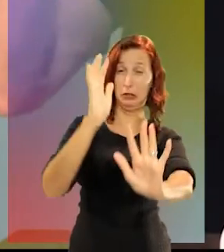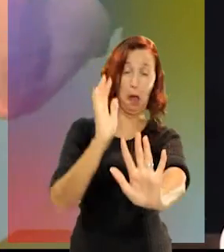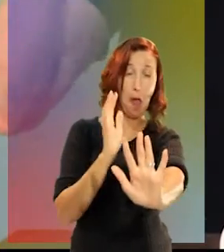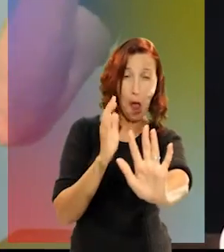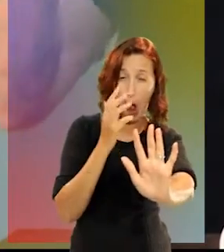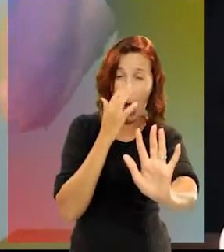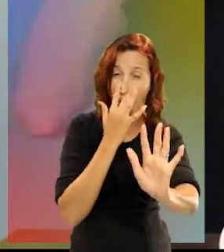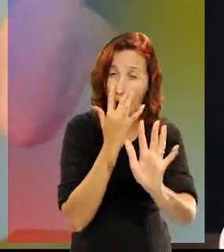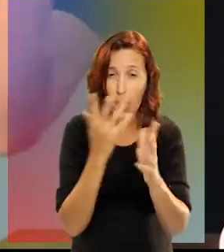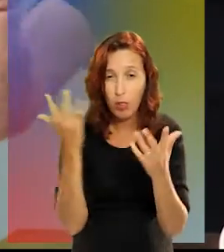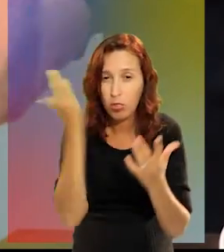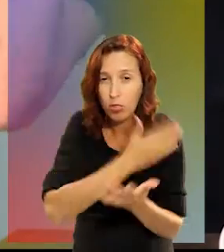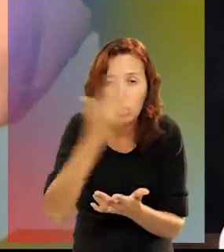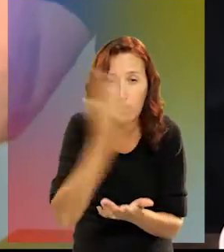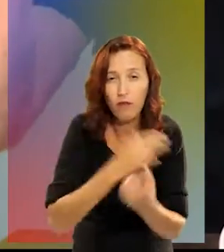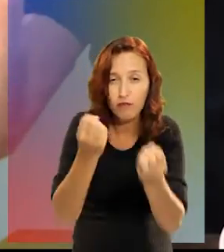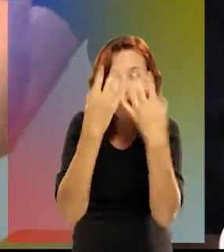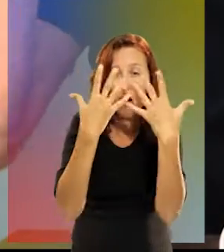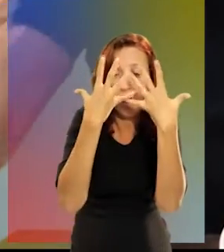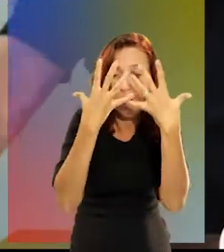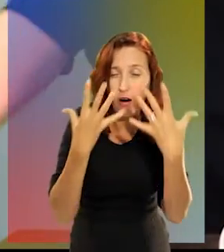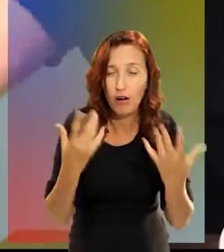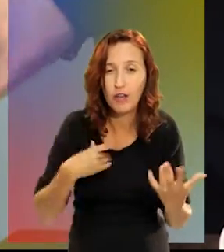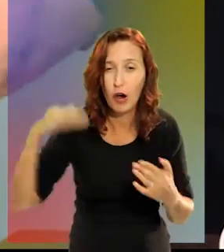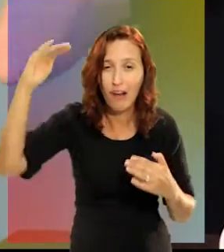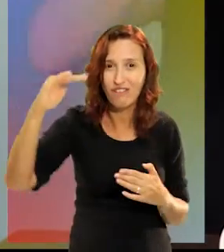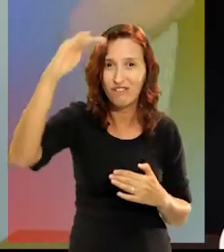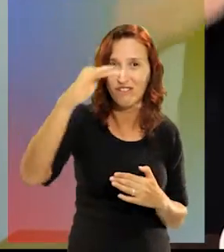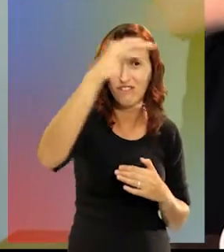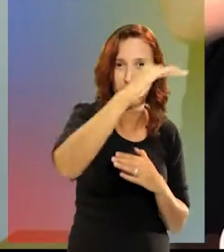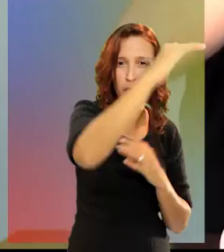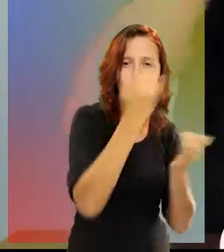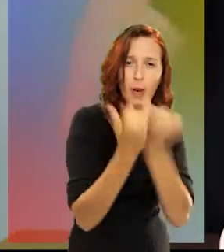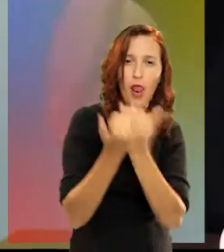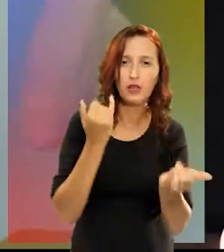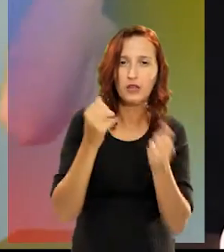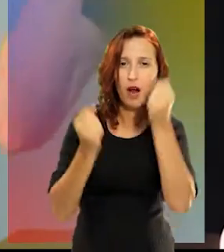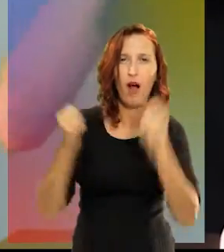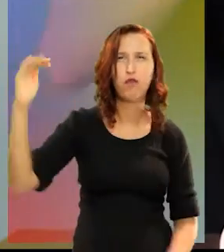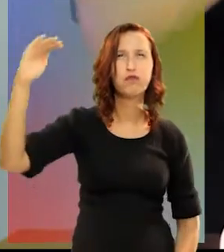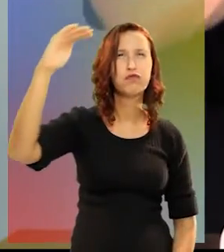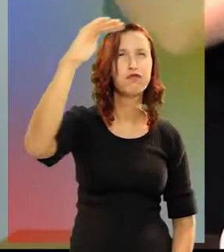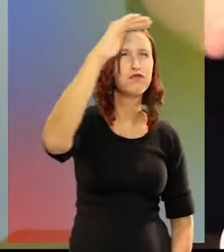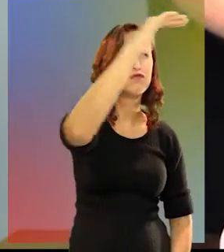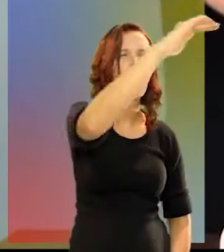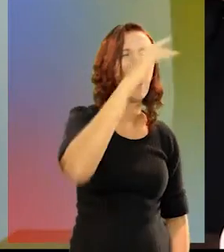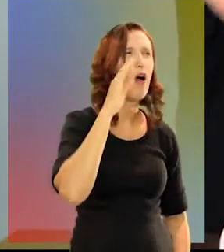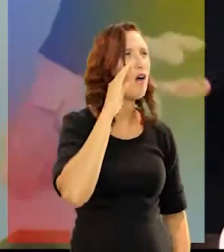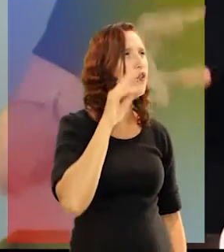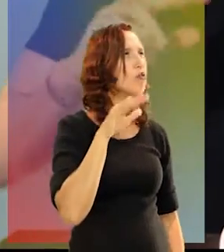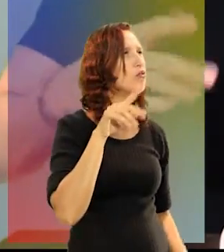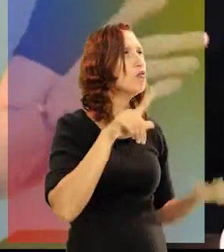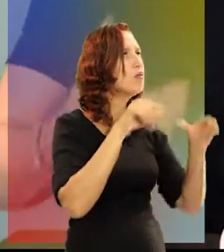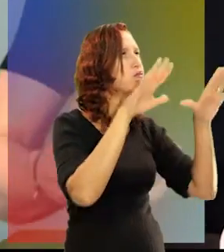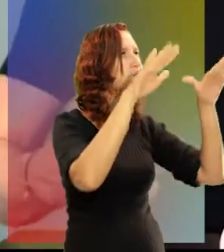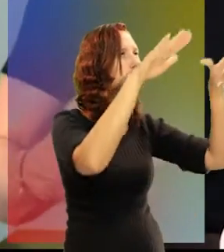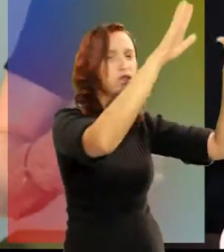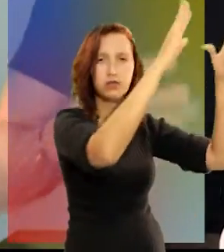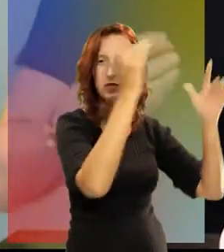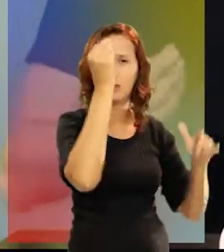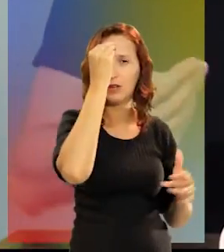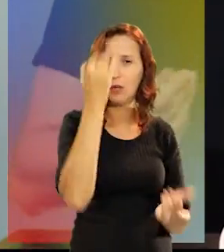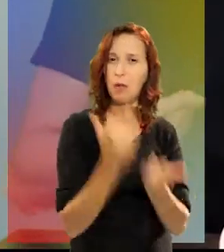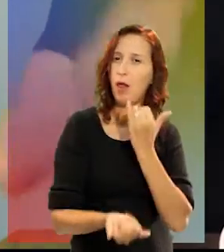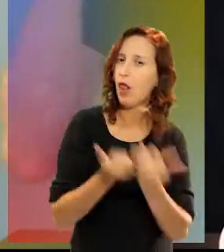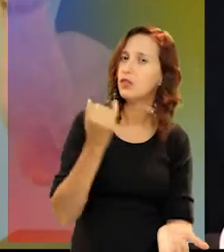já fica... Você não vê nada porque entra uma luz na sua cara e aí o carro passa com as cordas. Depois que a luz sai, o carro já tá passando. E criou essa nova